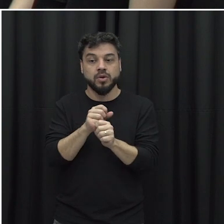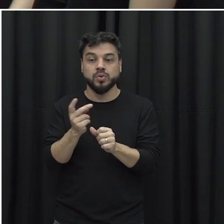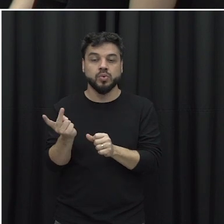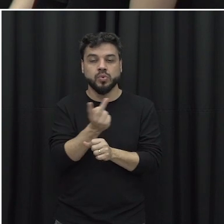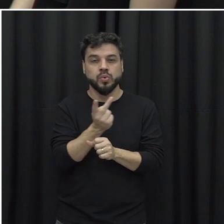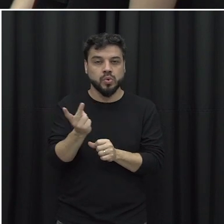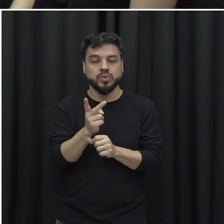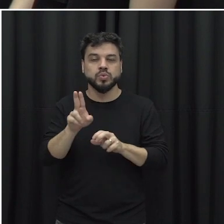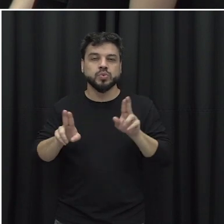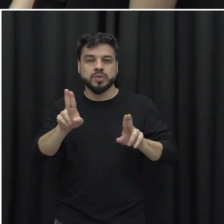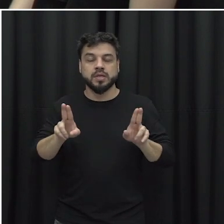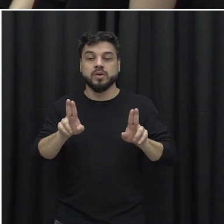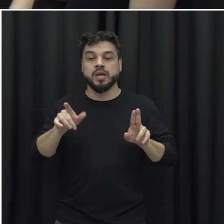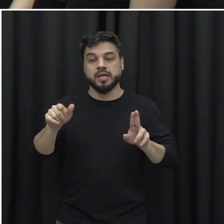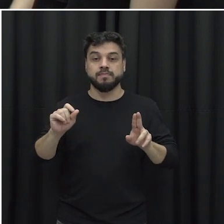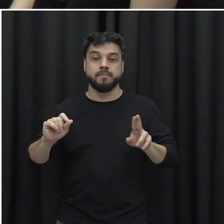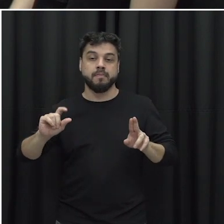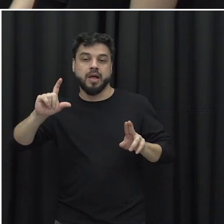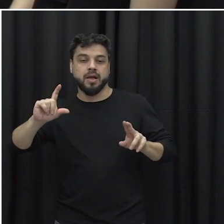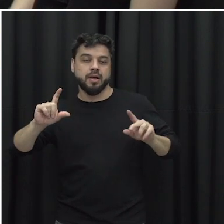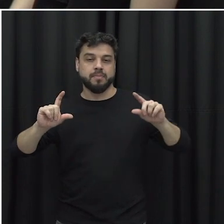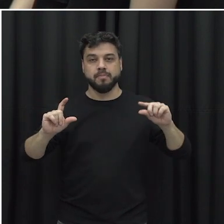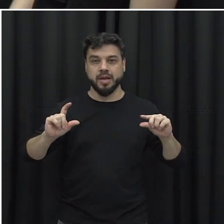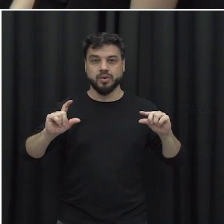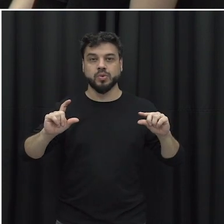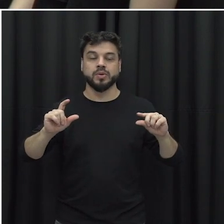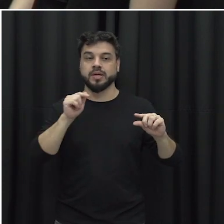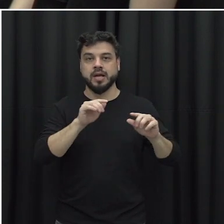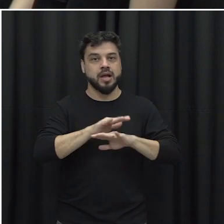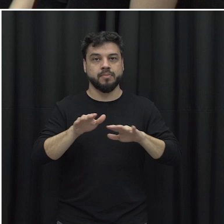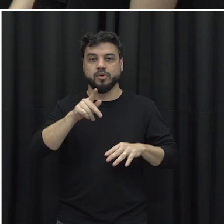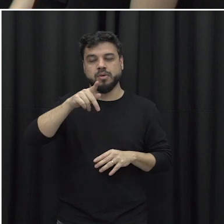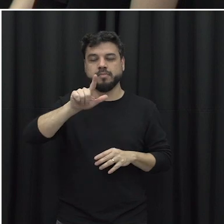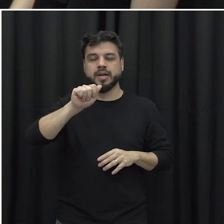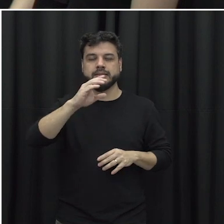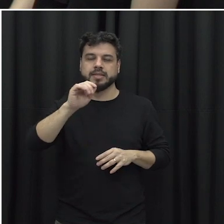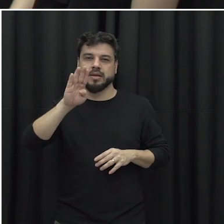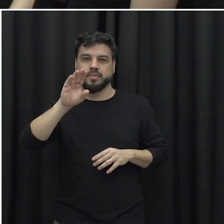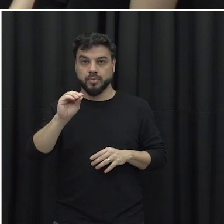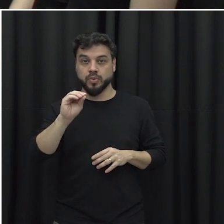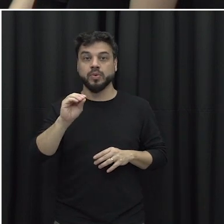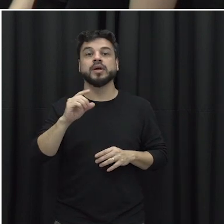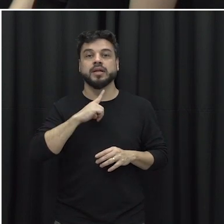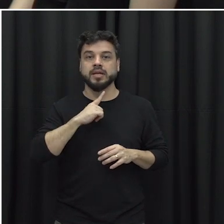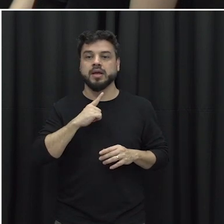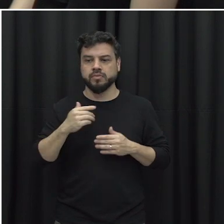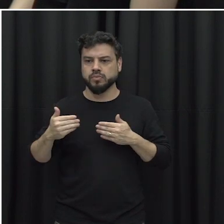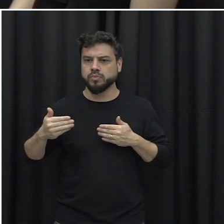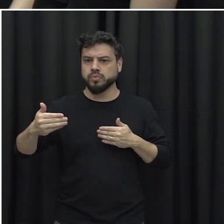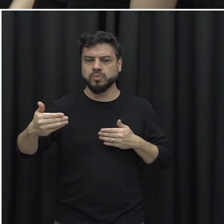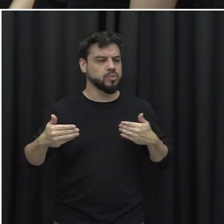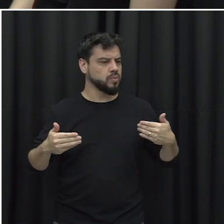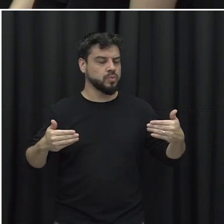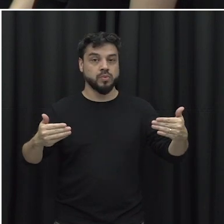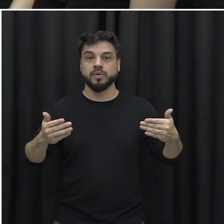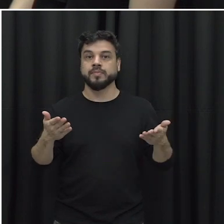concentrações diferentes da medicação, já sem o placebo, e eles mantiveram essa melhora. E quem usou o